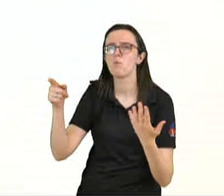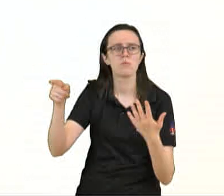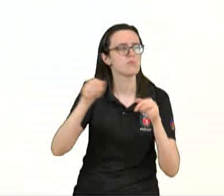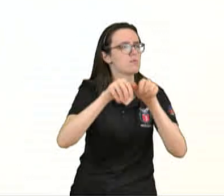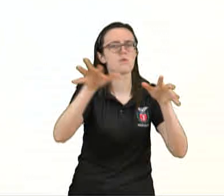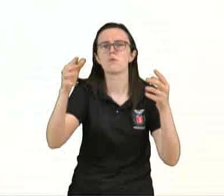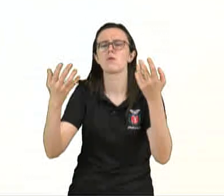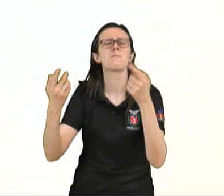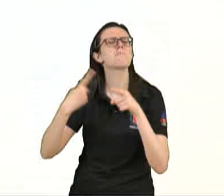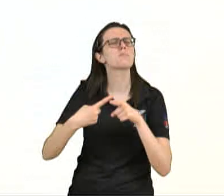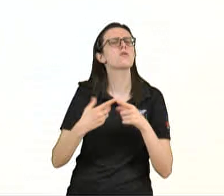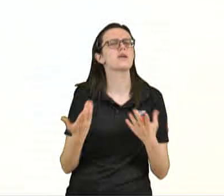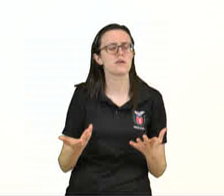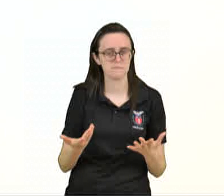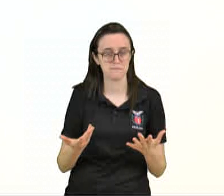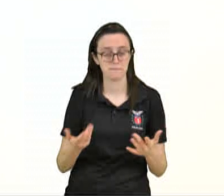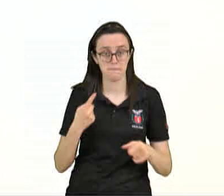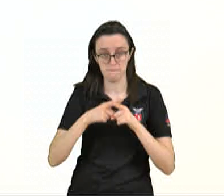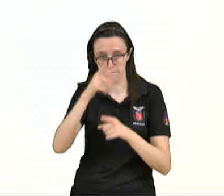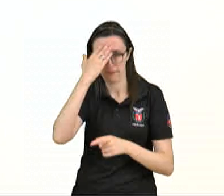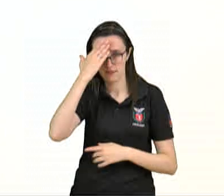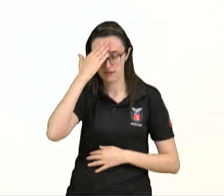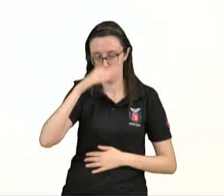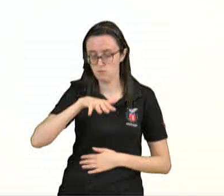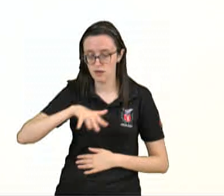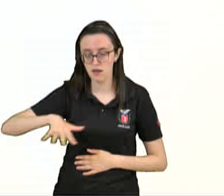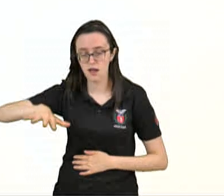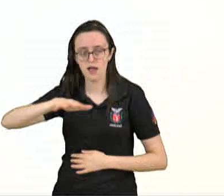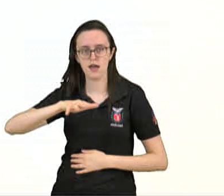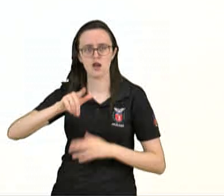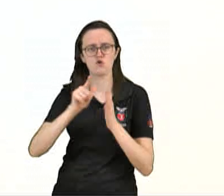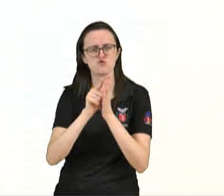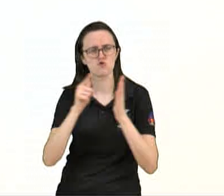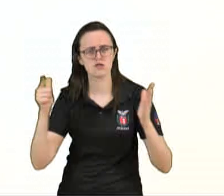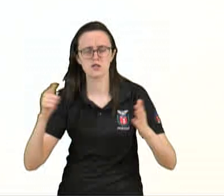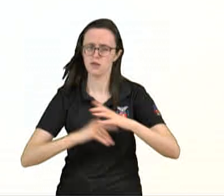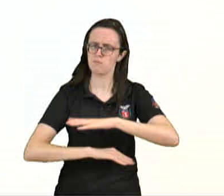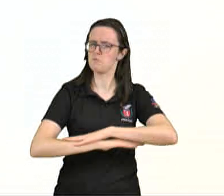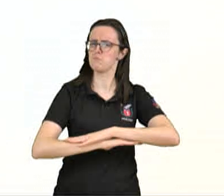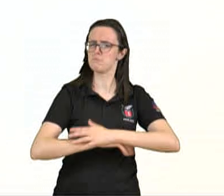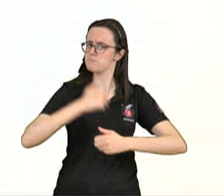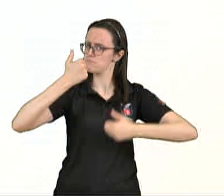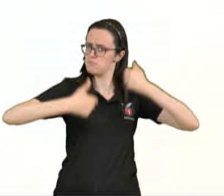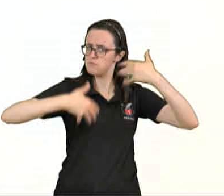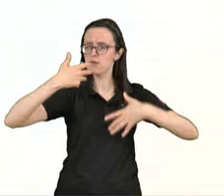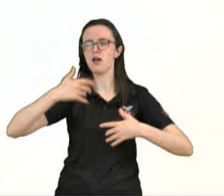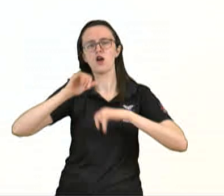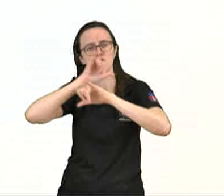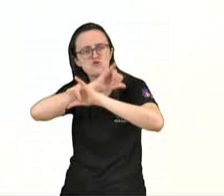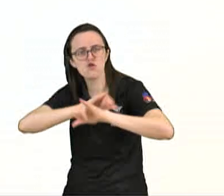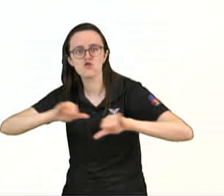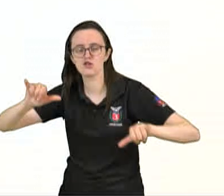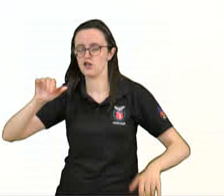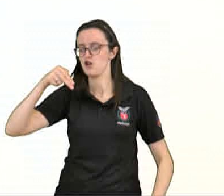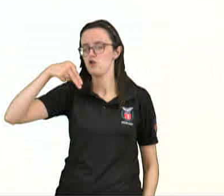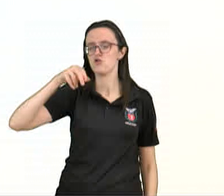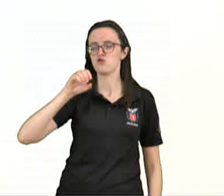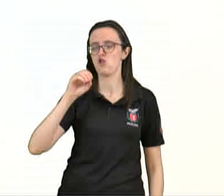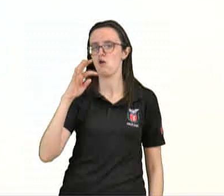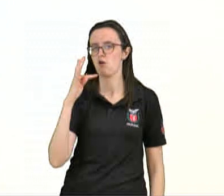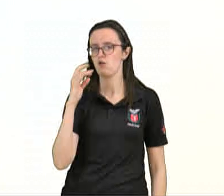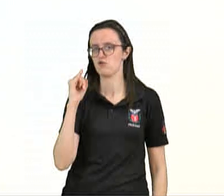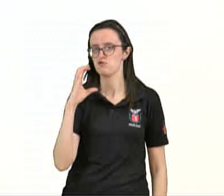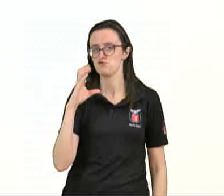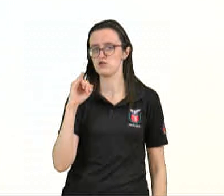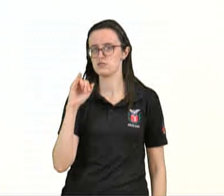que isso acontece? No âmbito jornalístico, o vocábulo notícia designa um relato de